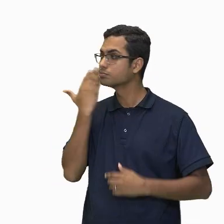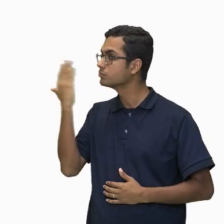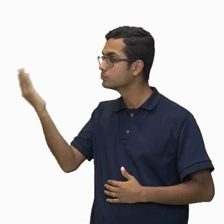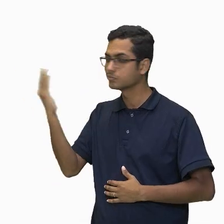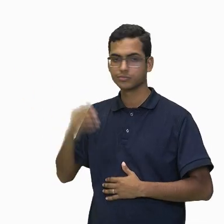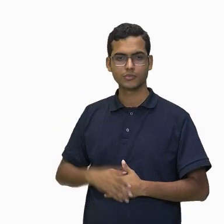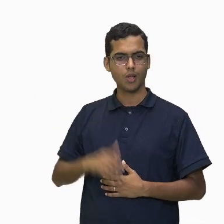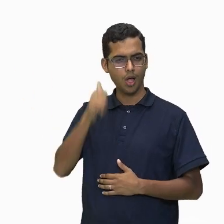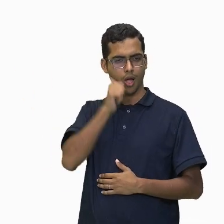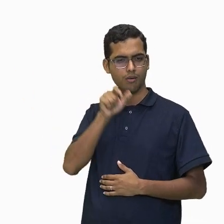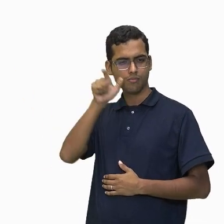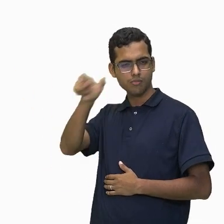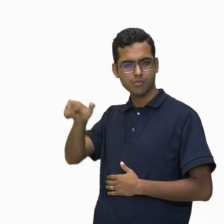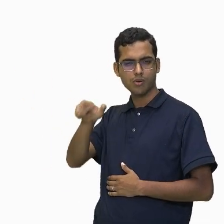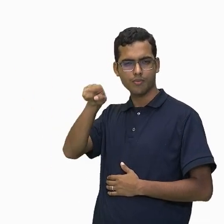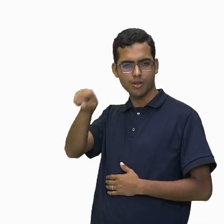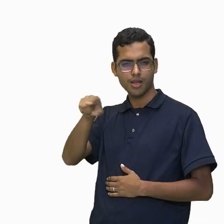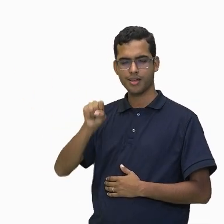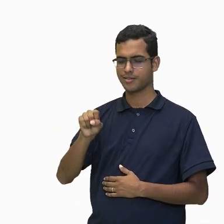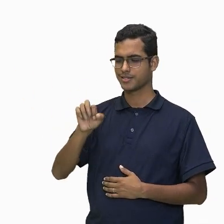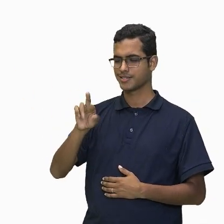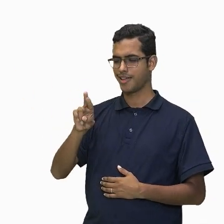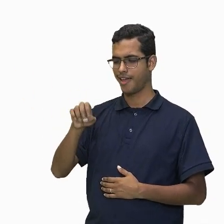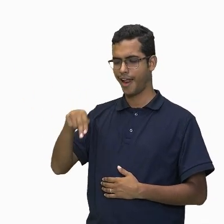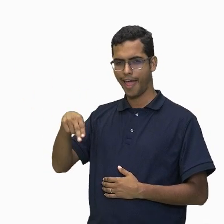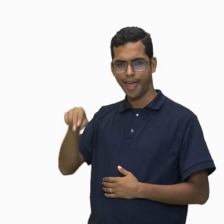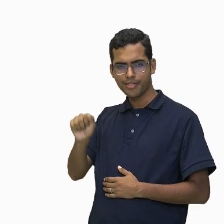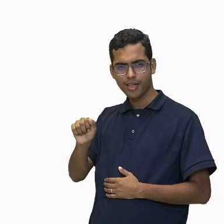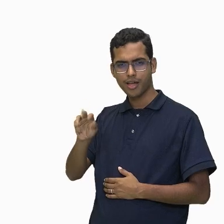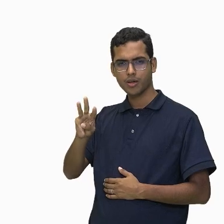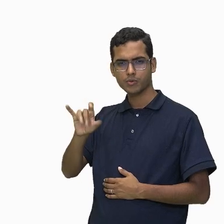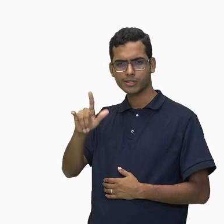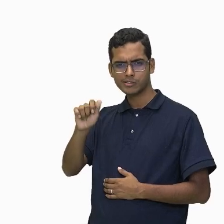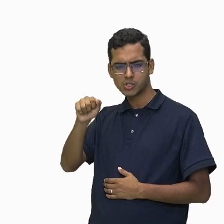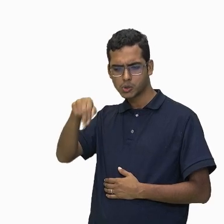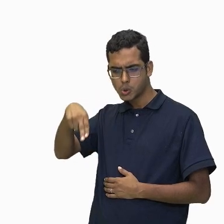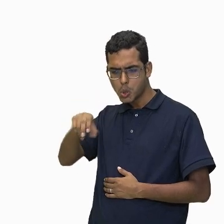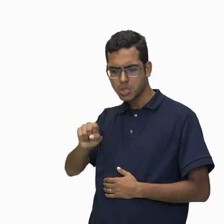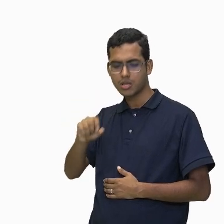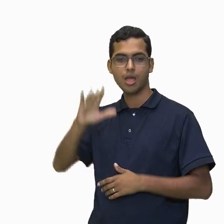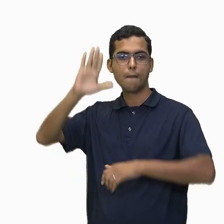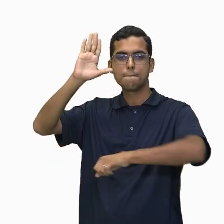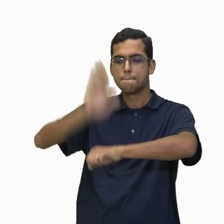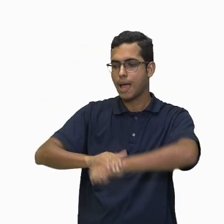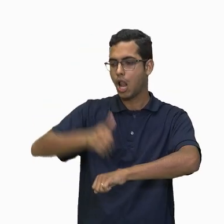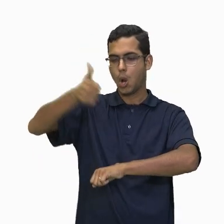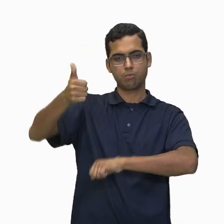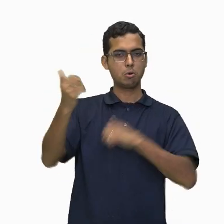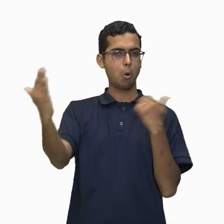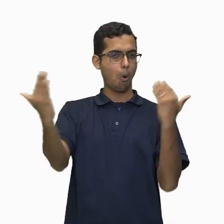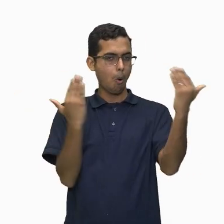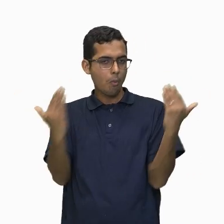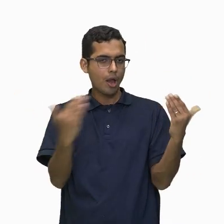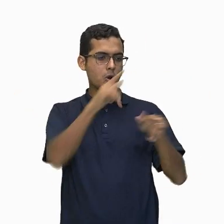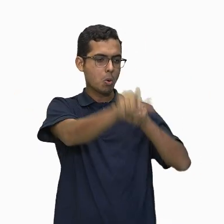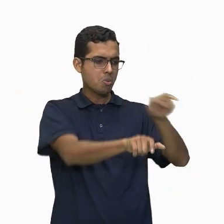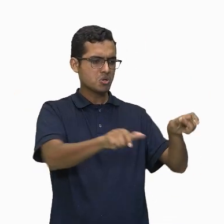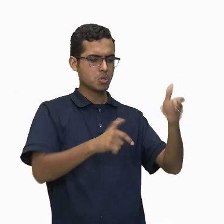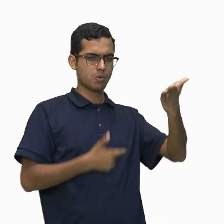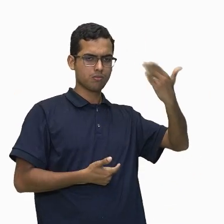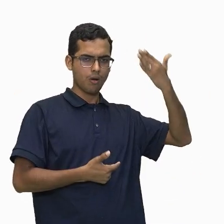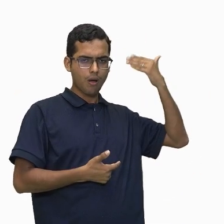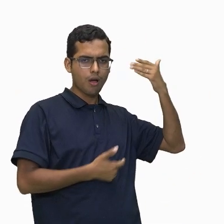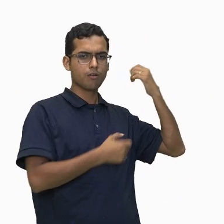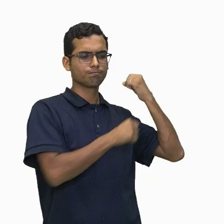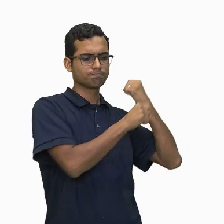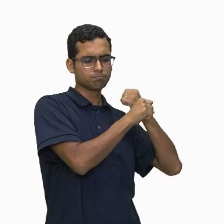Então, essas expressões que nós vemos são expressões utilizadas em ambientes informais, na